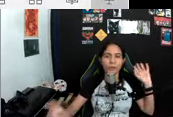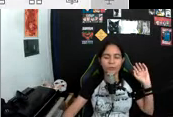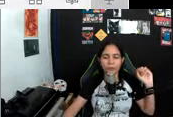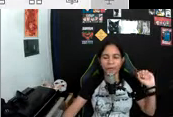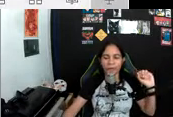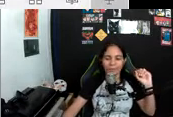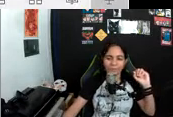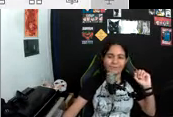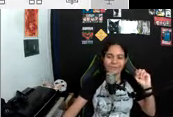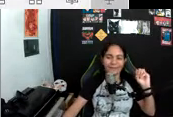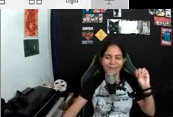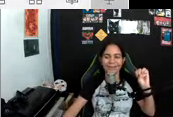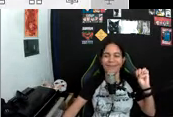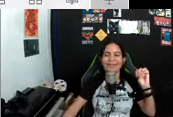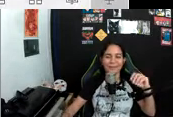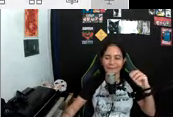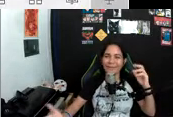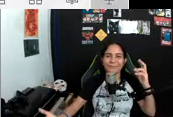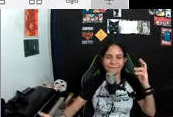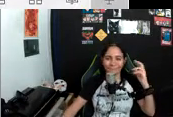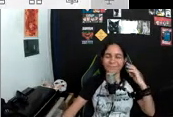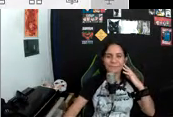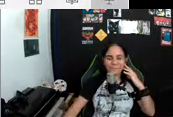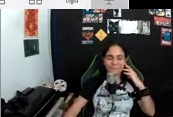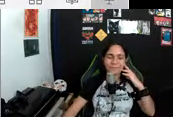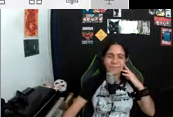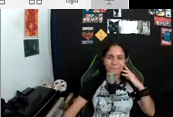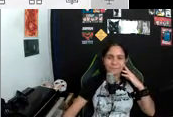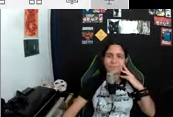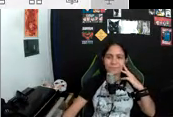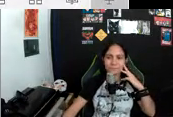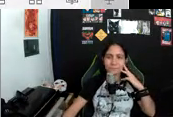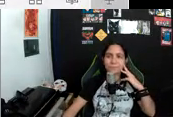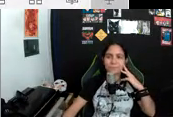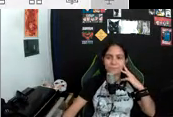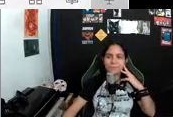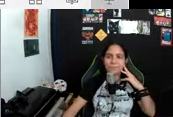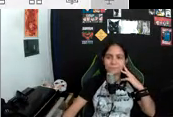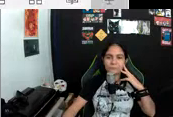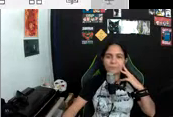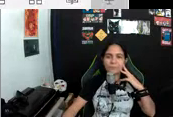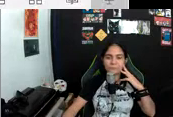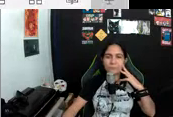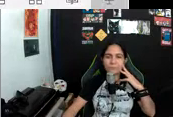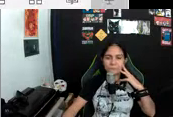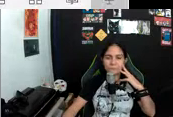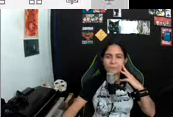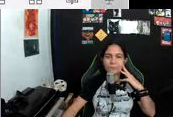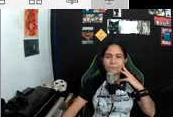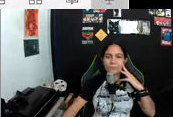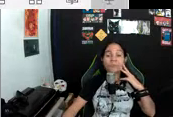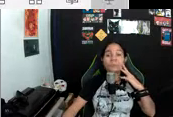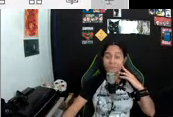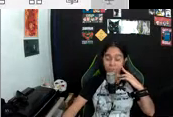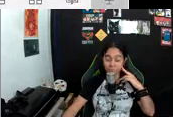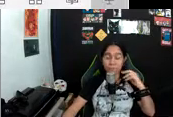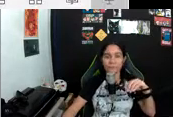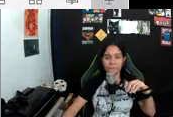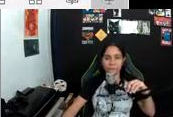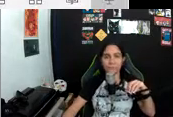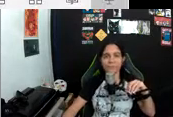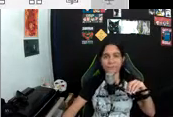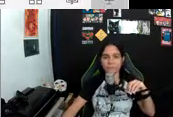atestado M54, lombalgia. Então aquele atestado ali, ele acaba sendo invalidado pelo